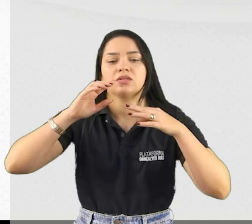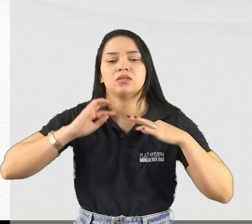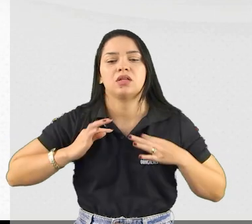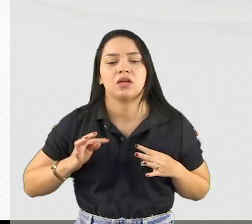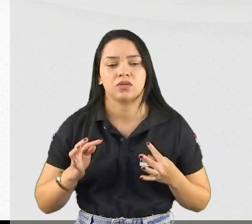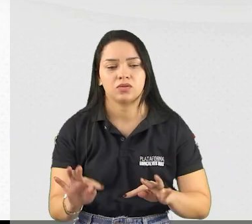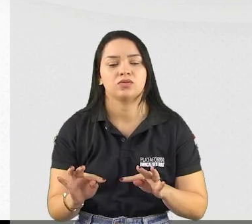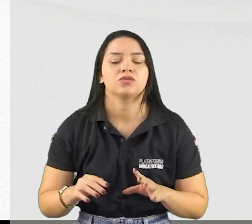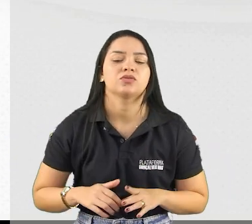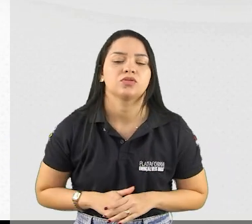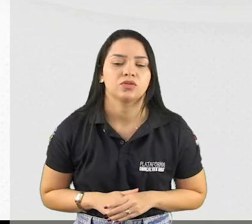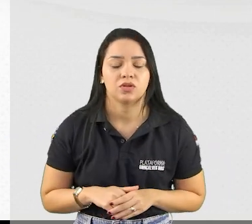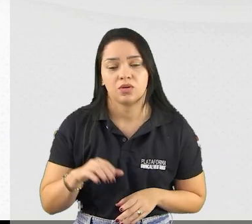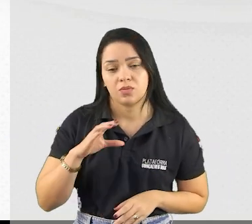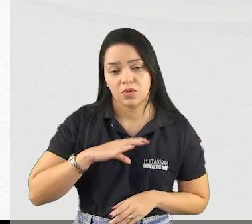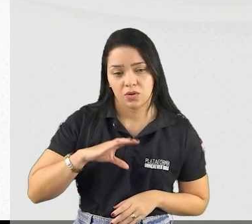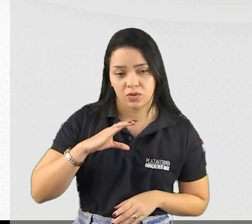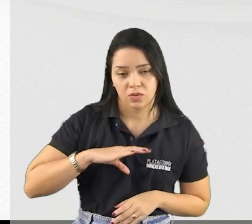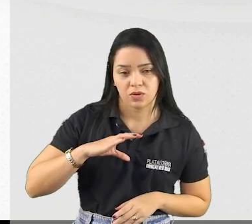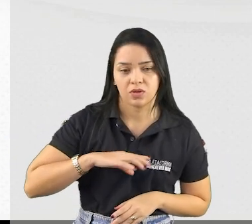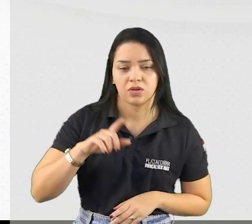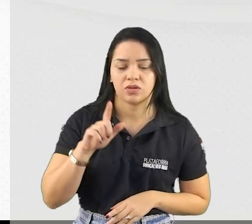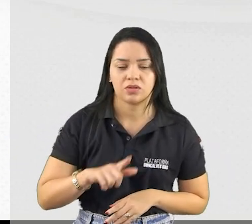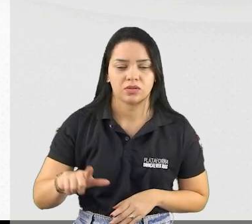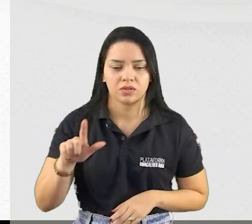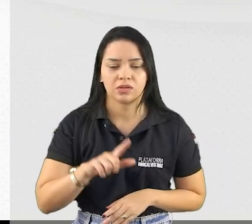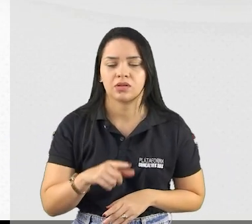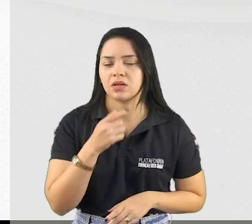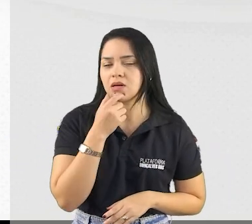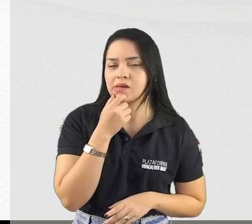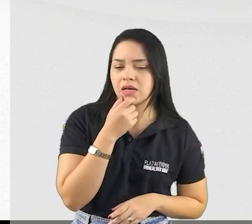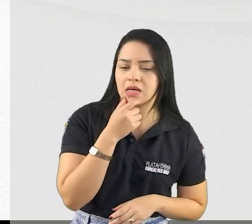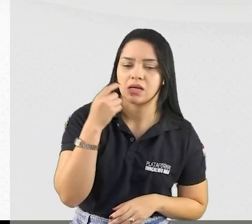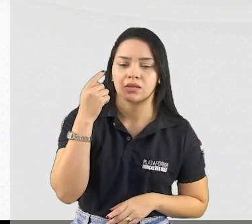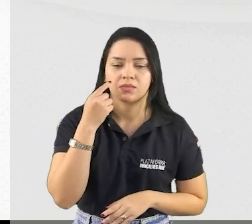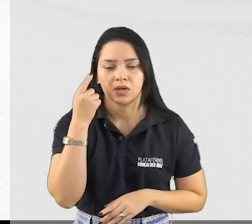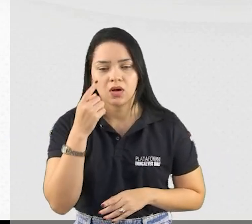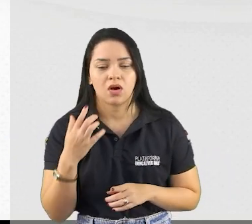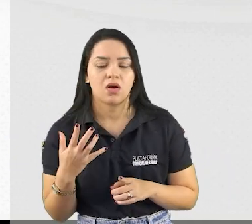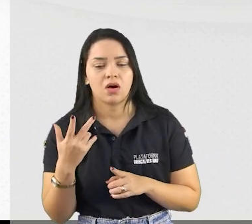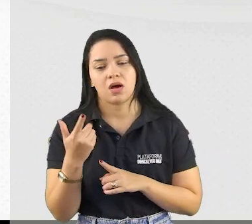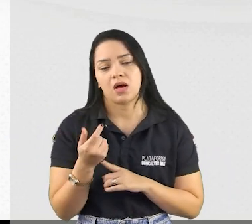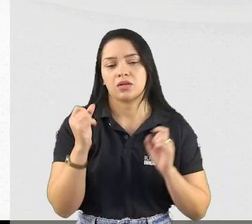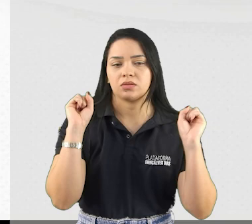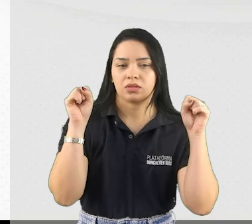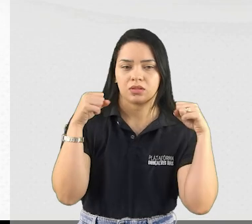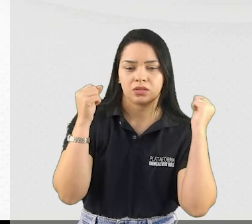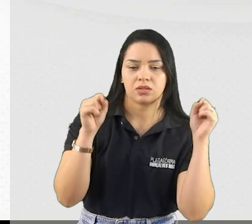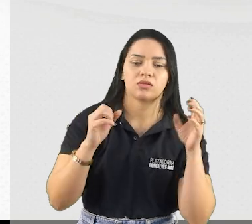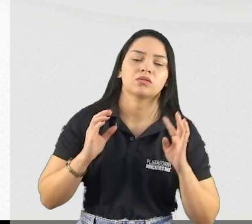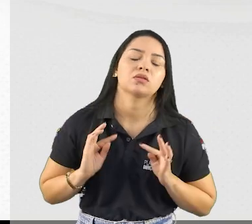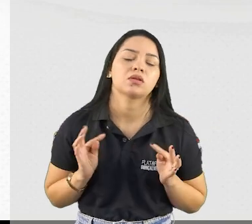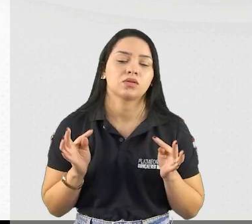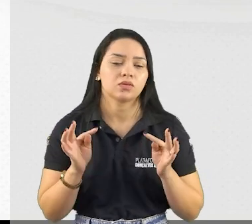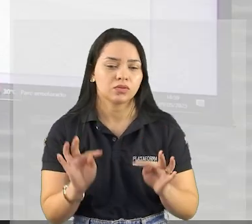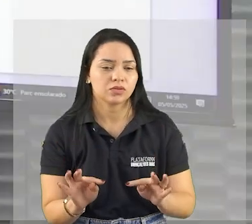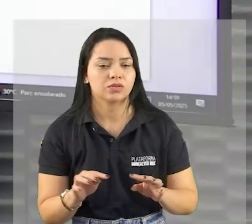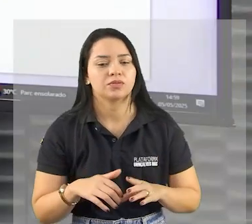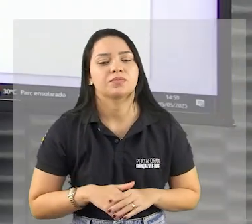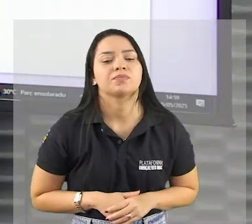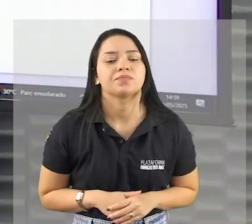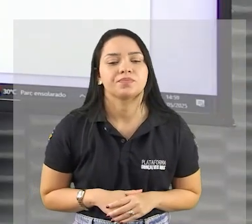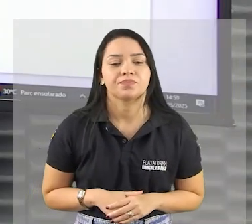suas tecnologias, que são formados pelos componentes de português, literatura, inglês, artes, vocês já